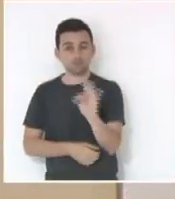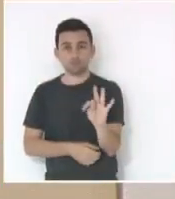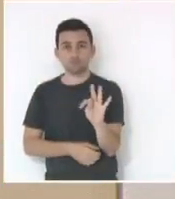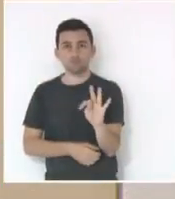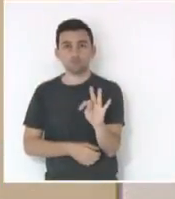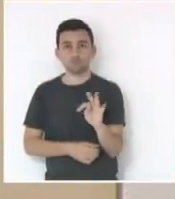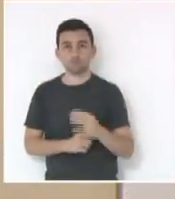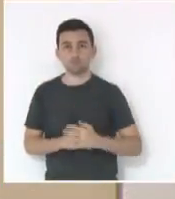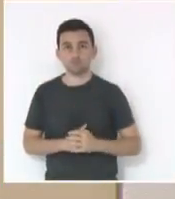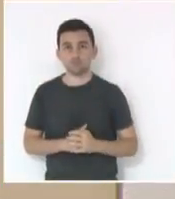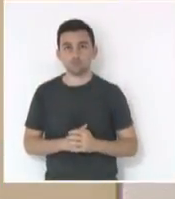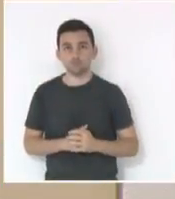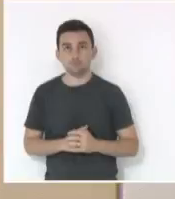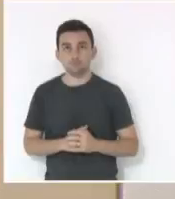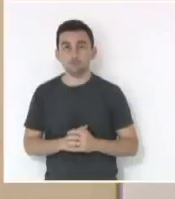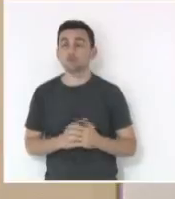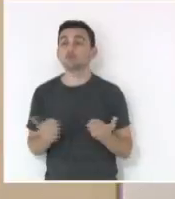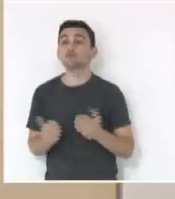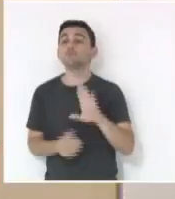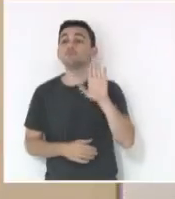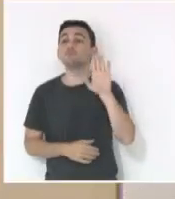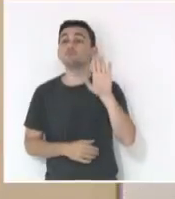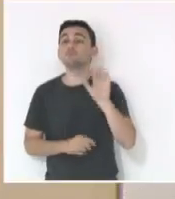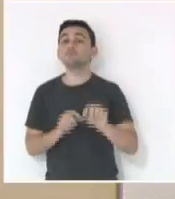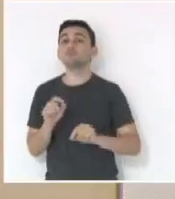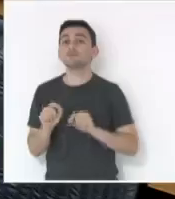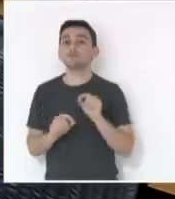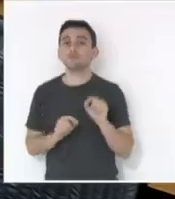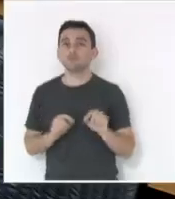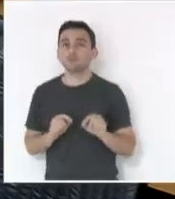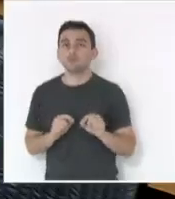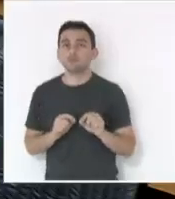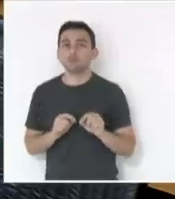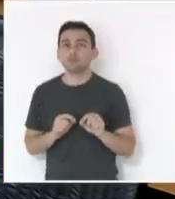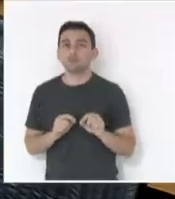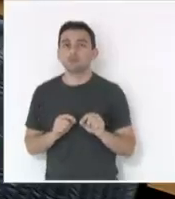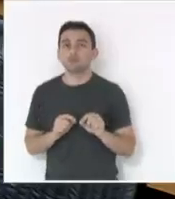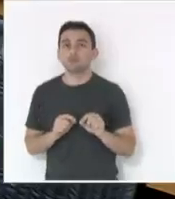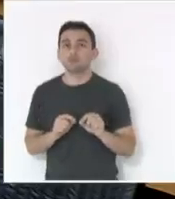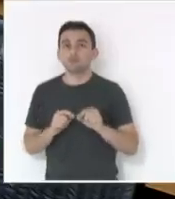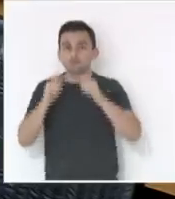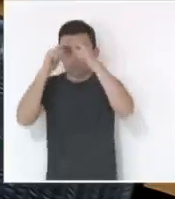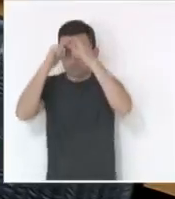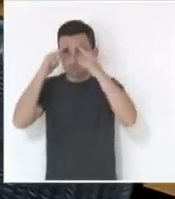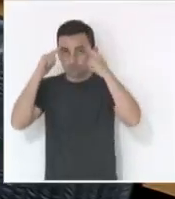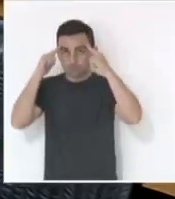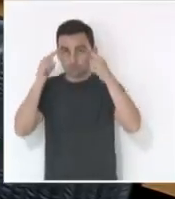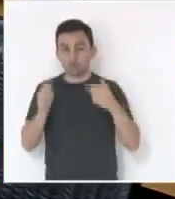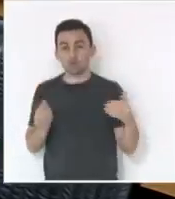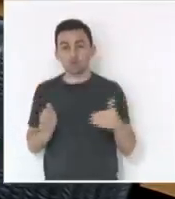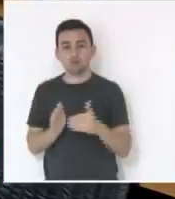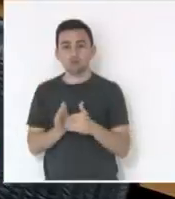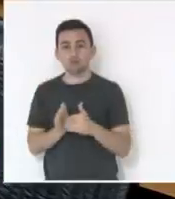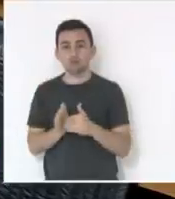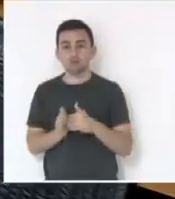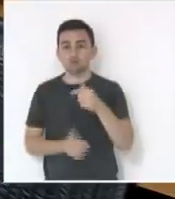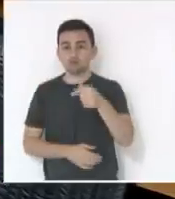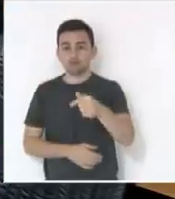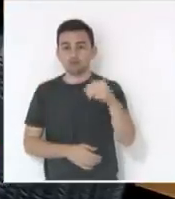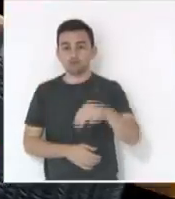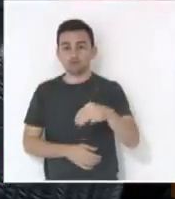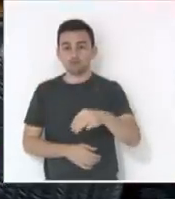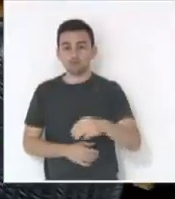Trabalhadores. Quem se credencia a usar o horário do partido, o deputado Neodir Sareta, por até